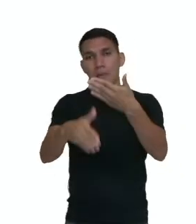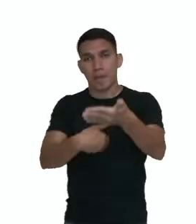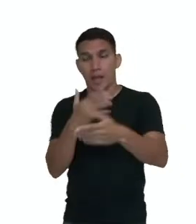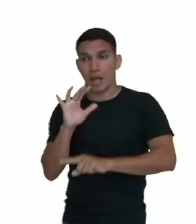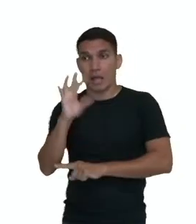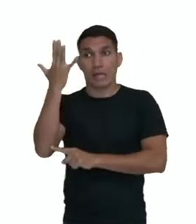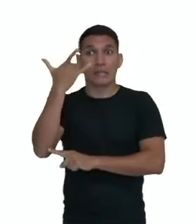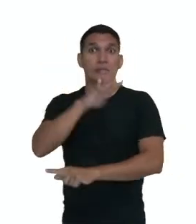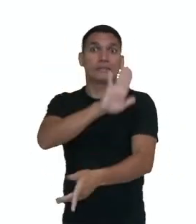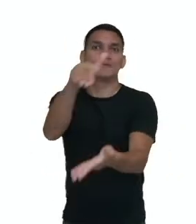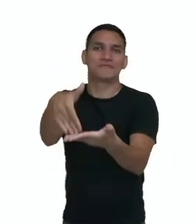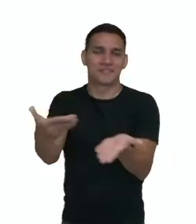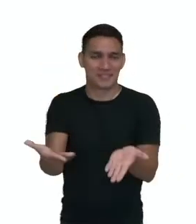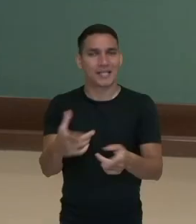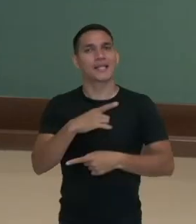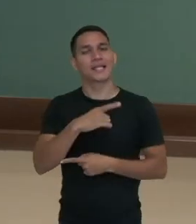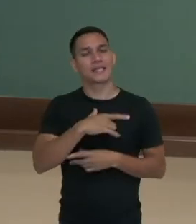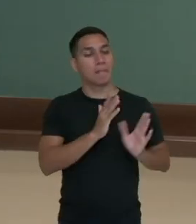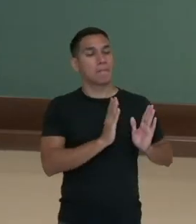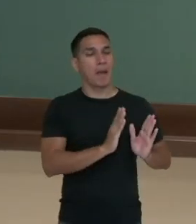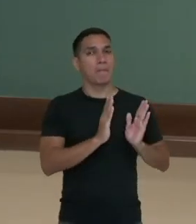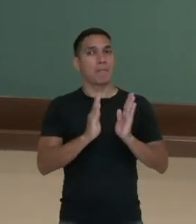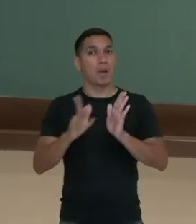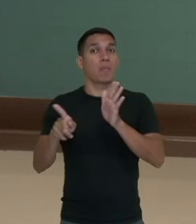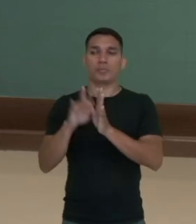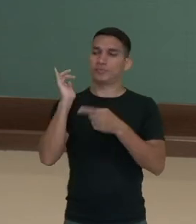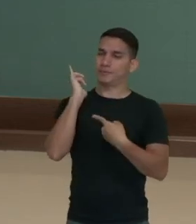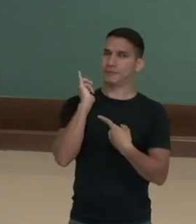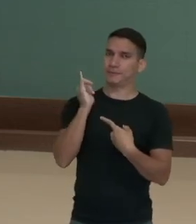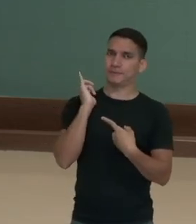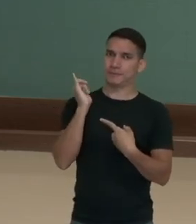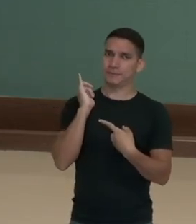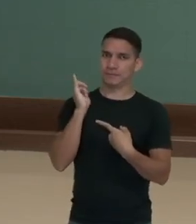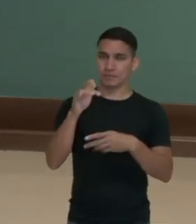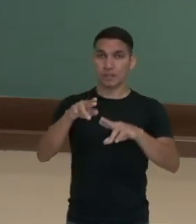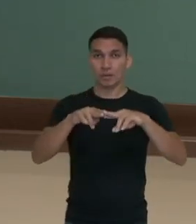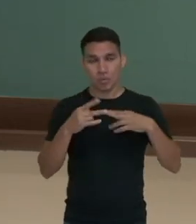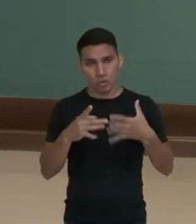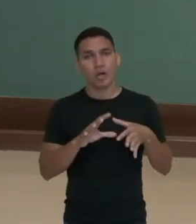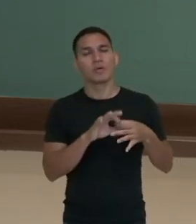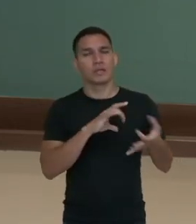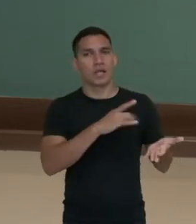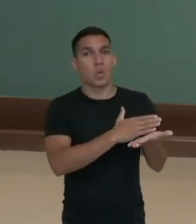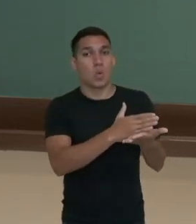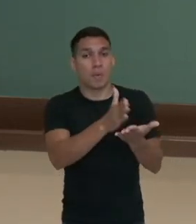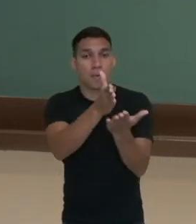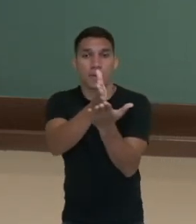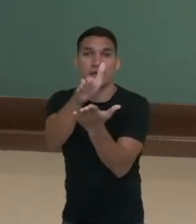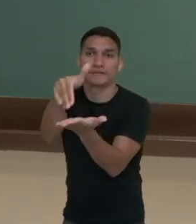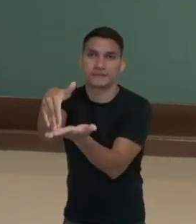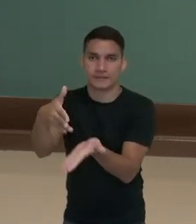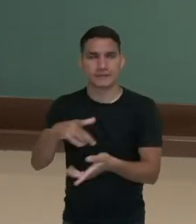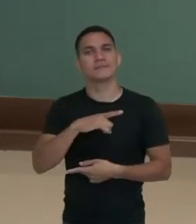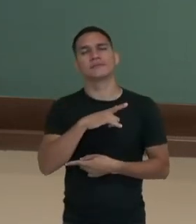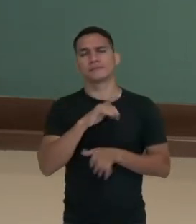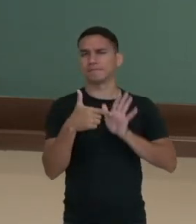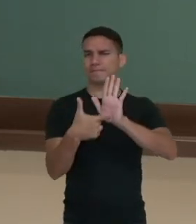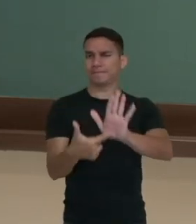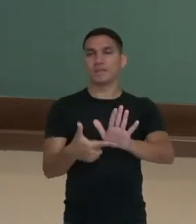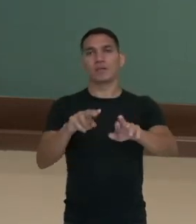clímax e desfecho. Então ela segue a estrutura de uma narrativa, né? Aquela ideia de começo, meio e fim, né?